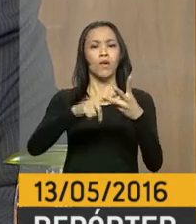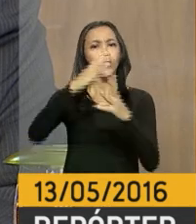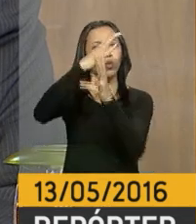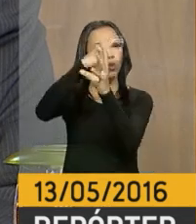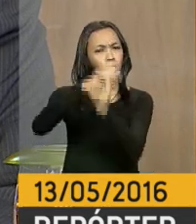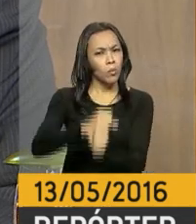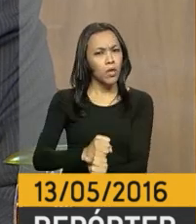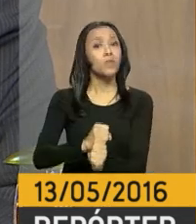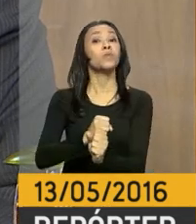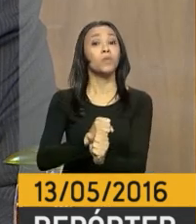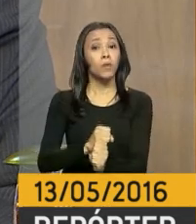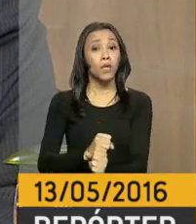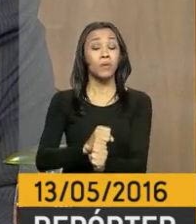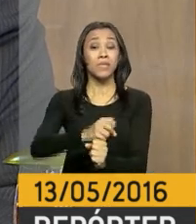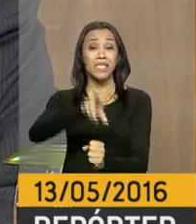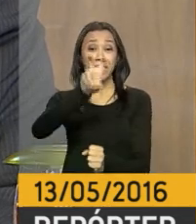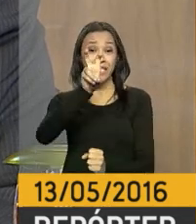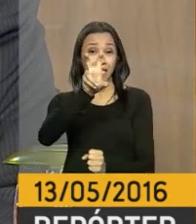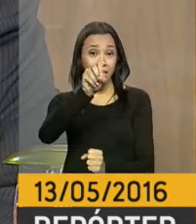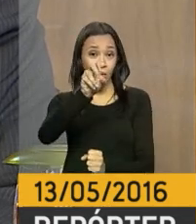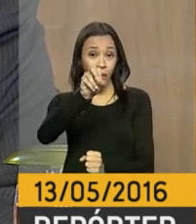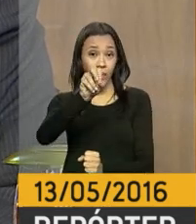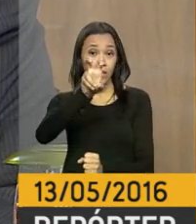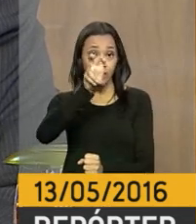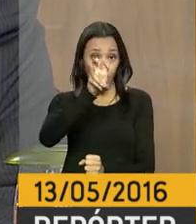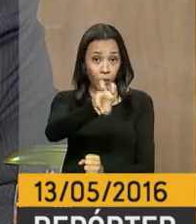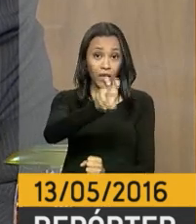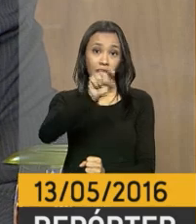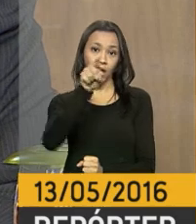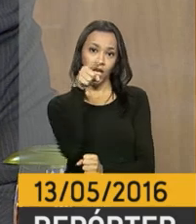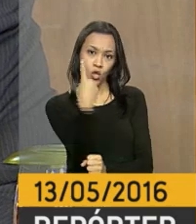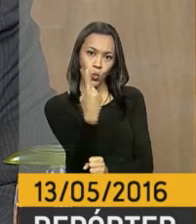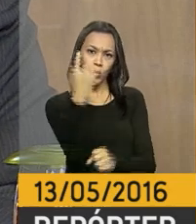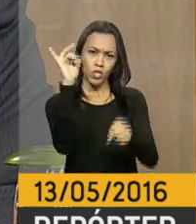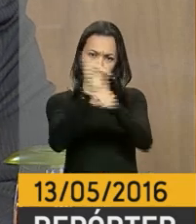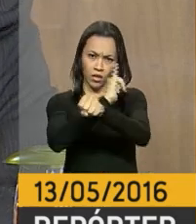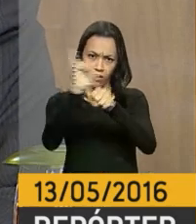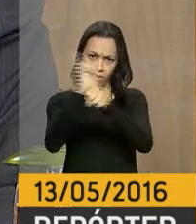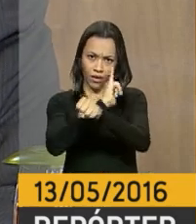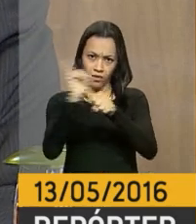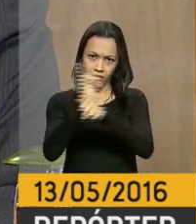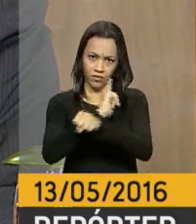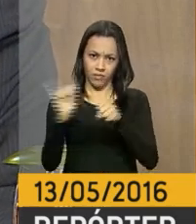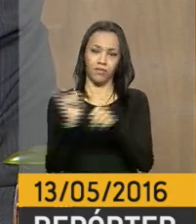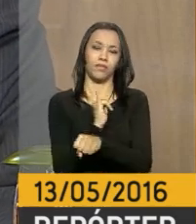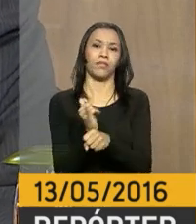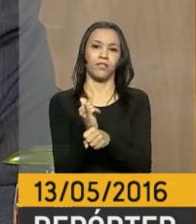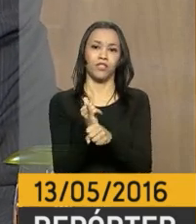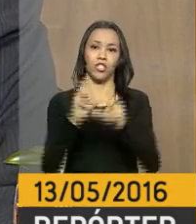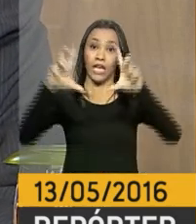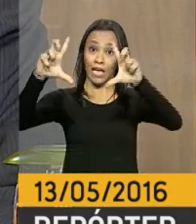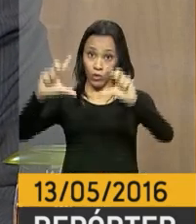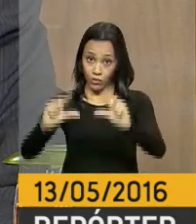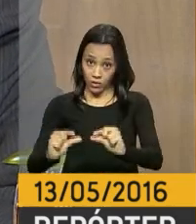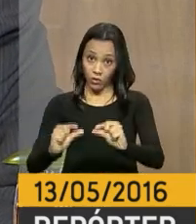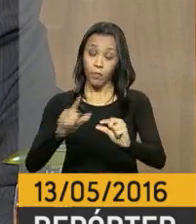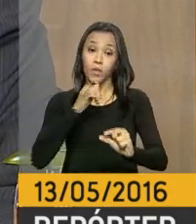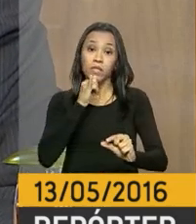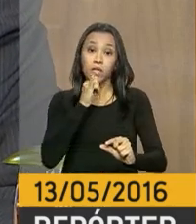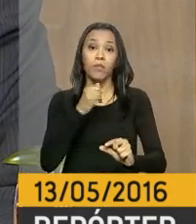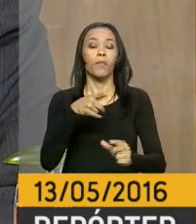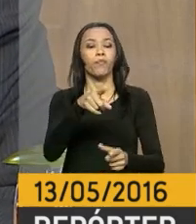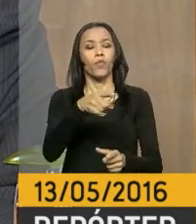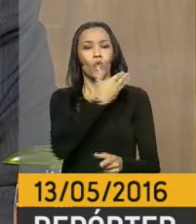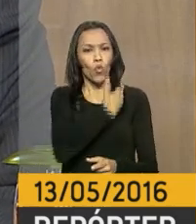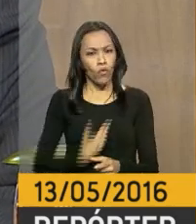51 métodos diferentes ou seja o governo federal contrata e dá gratificação